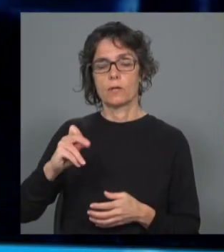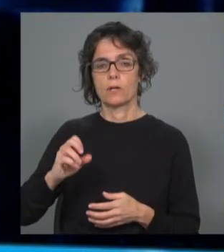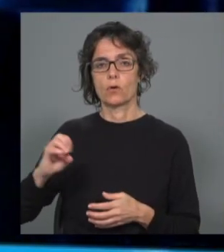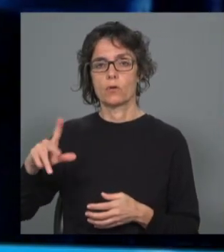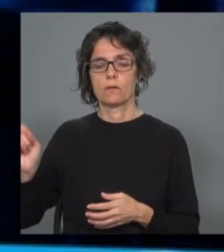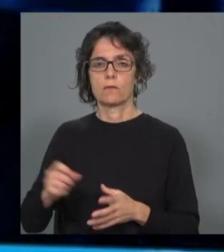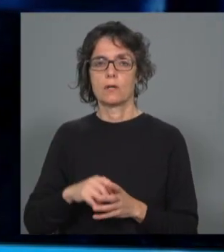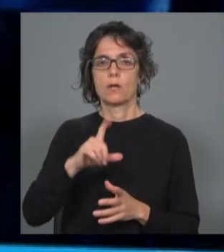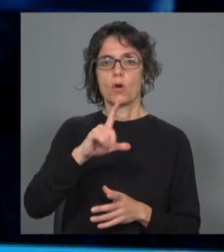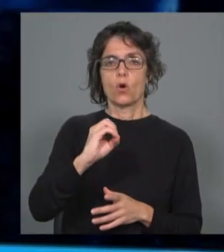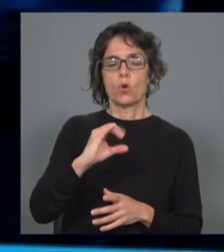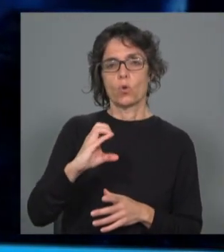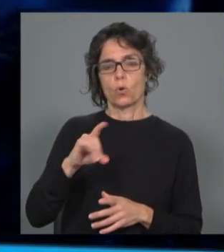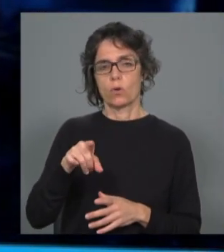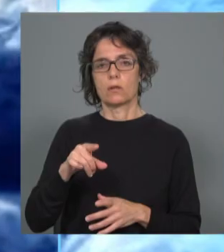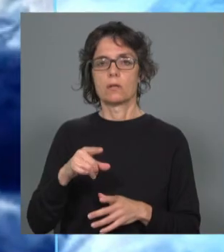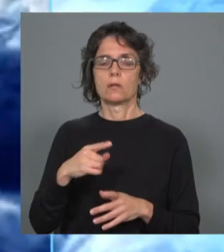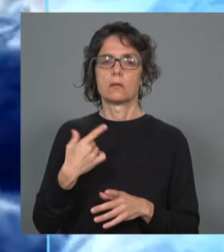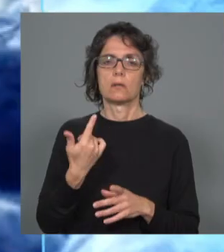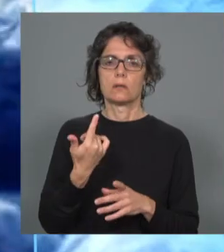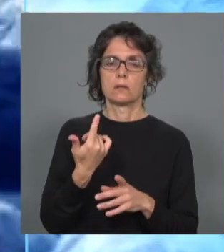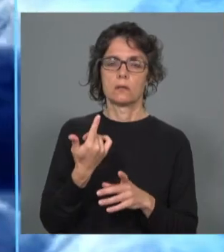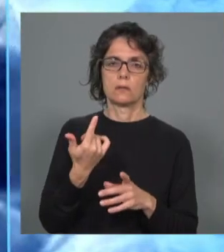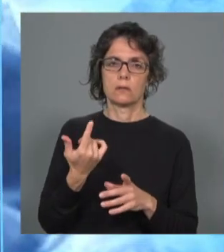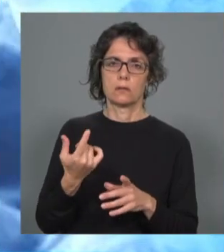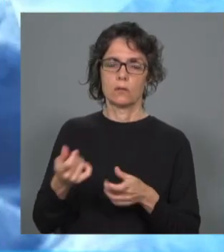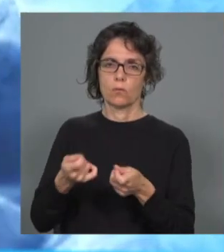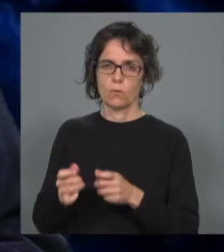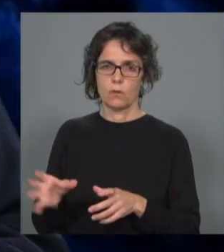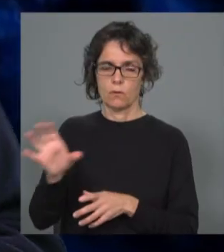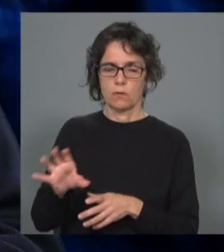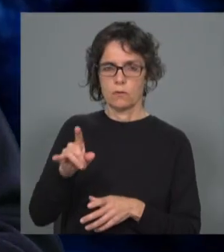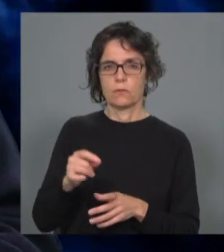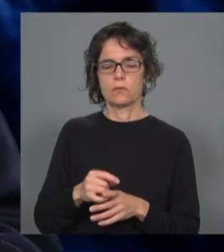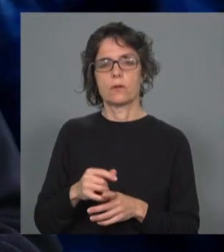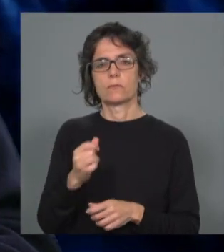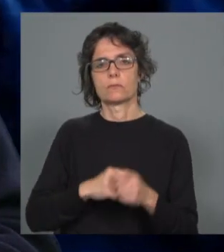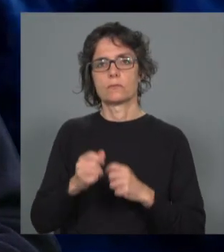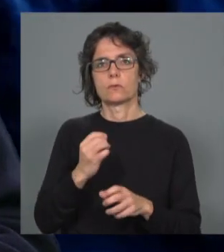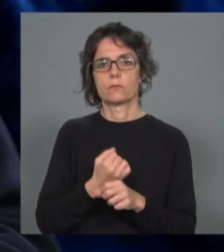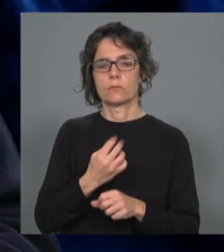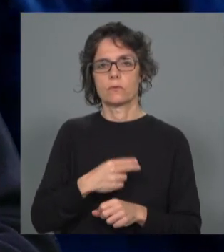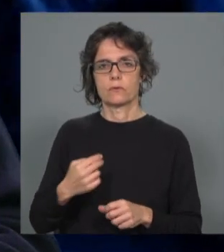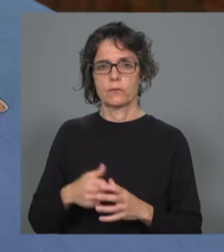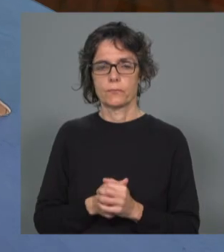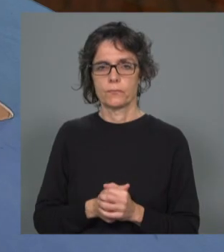Operária Católica, Movimento de Trabalhadores Cristãos. Boa tarde, obrigado por estar aqui no programa Eclésia, por ter vindo.